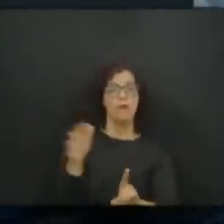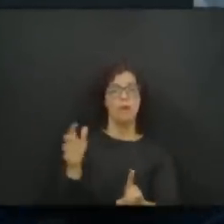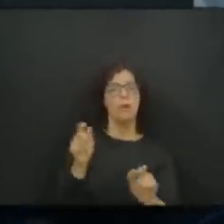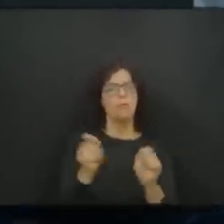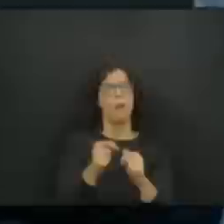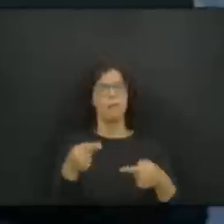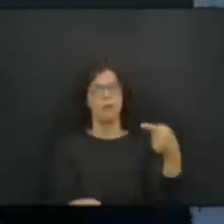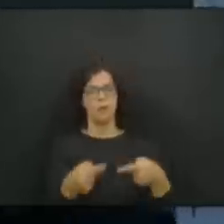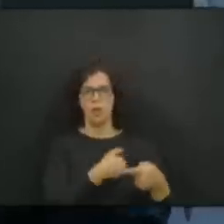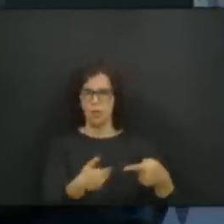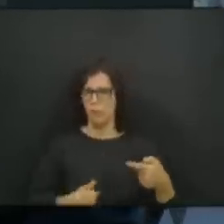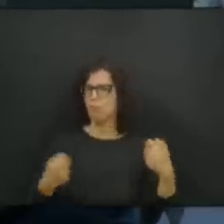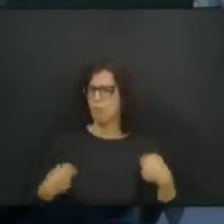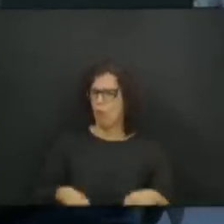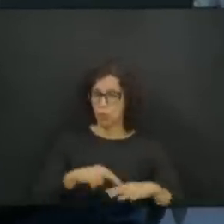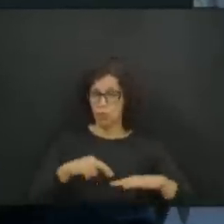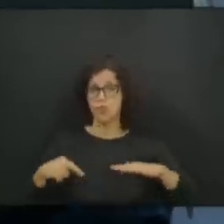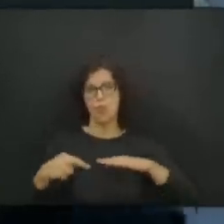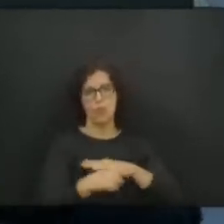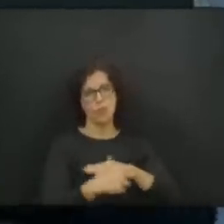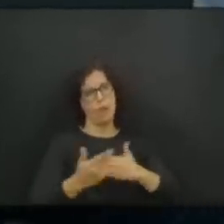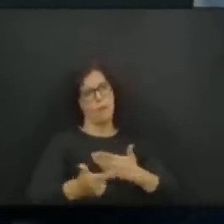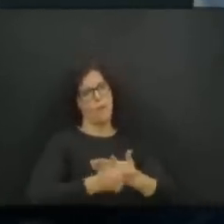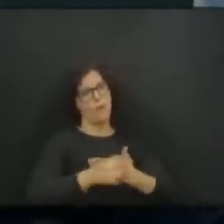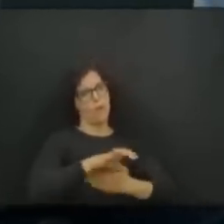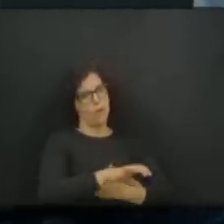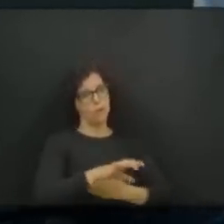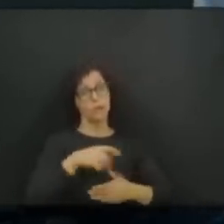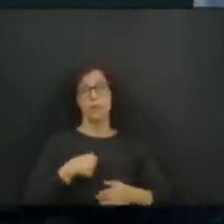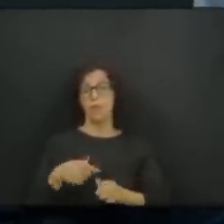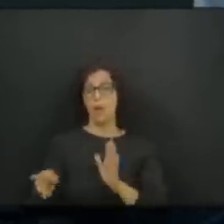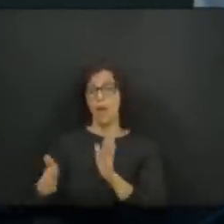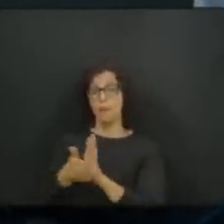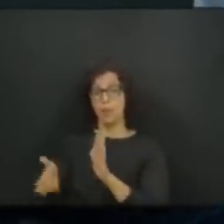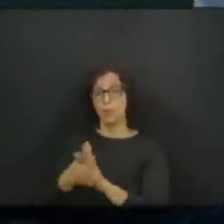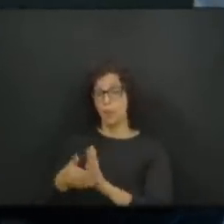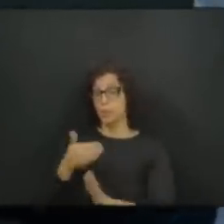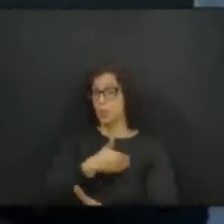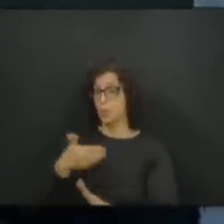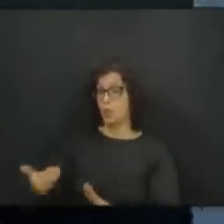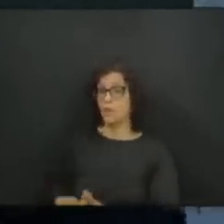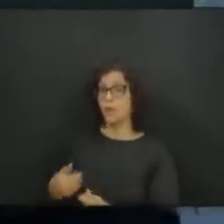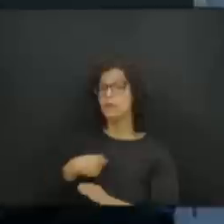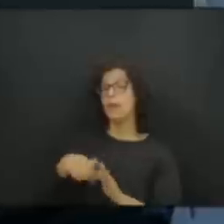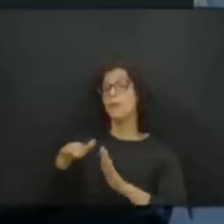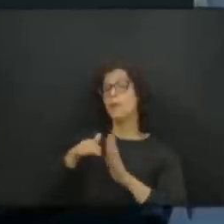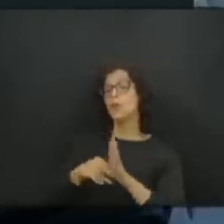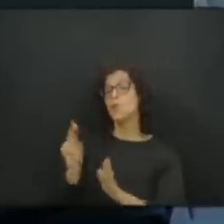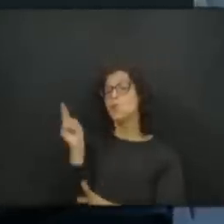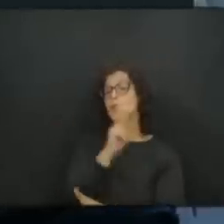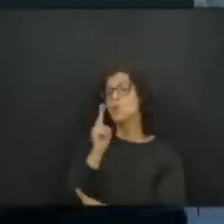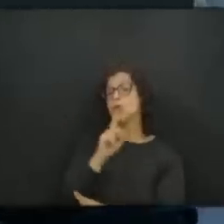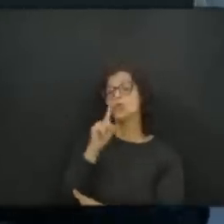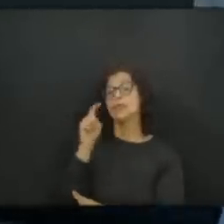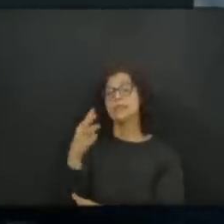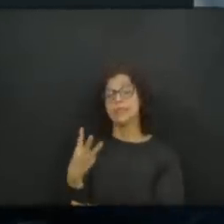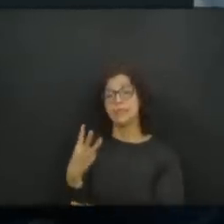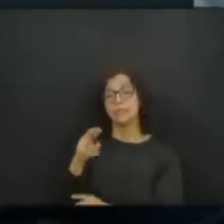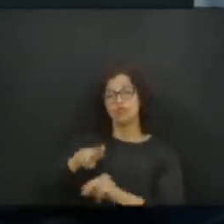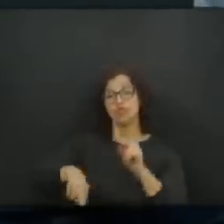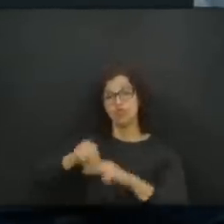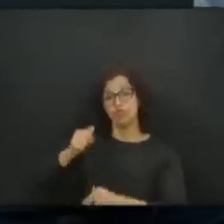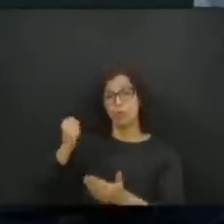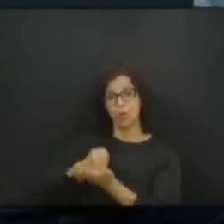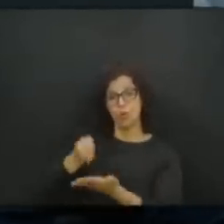as políticas públicas EA proposta do governo segue em regime de urgência ela foi protocolada dia Treze de